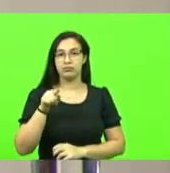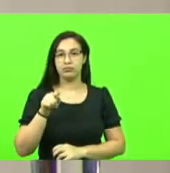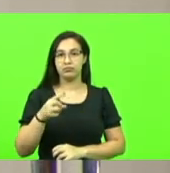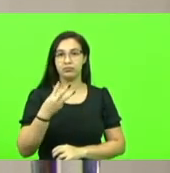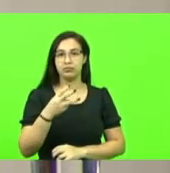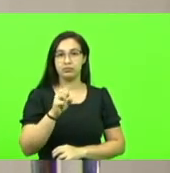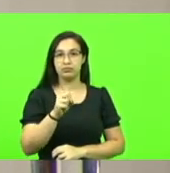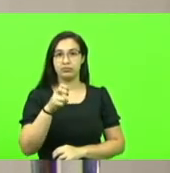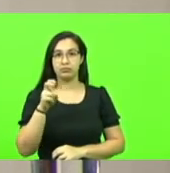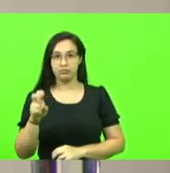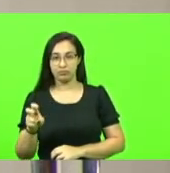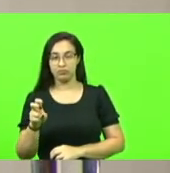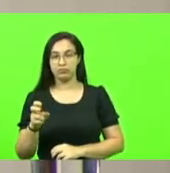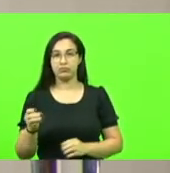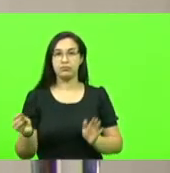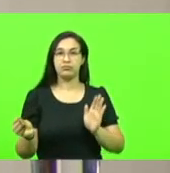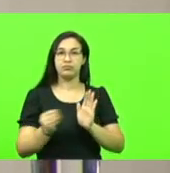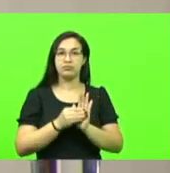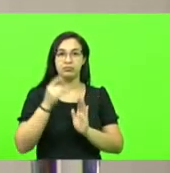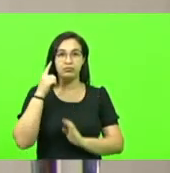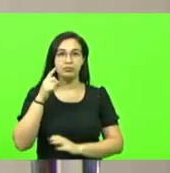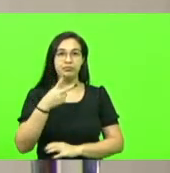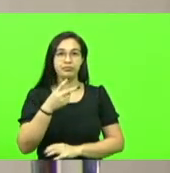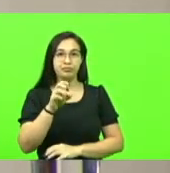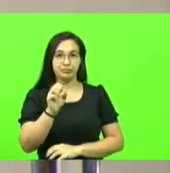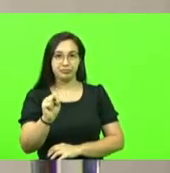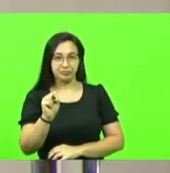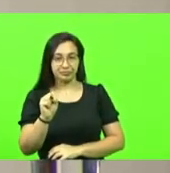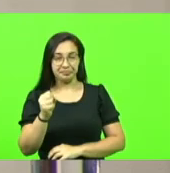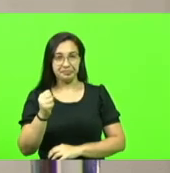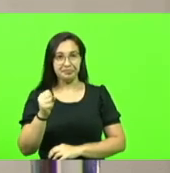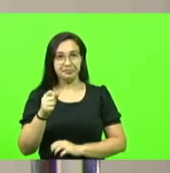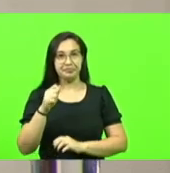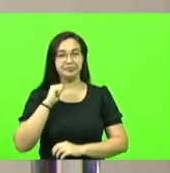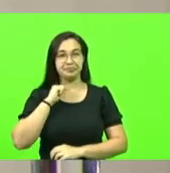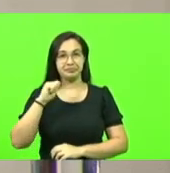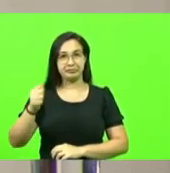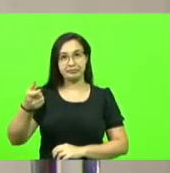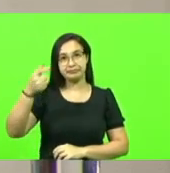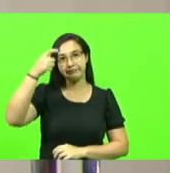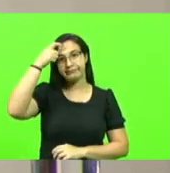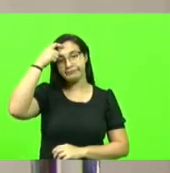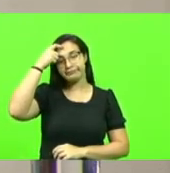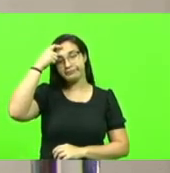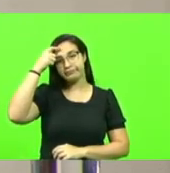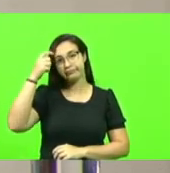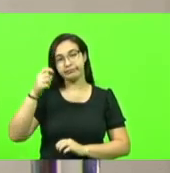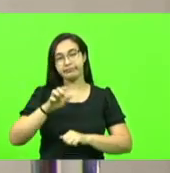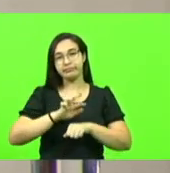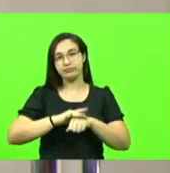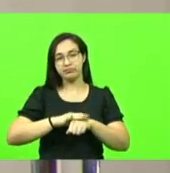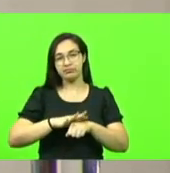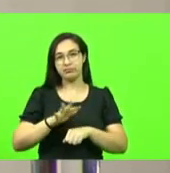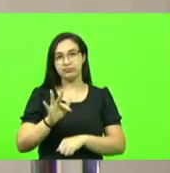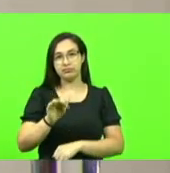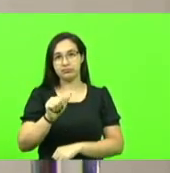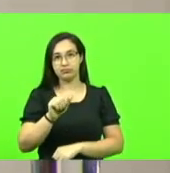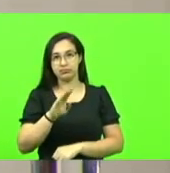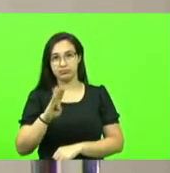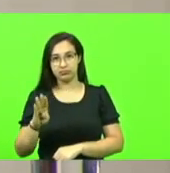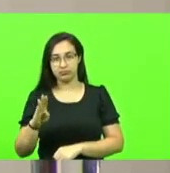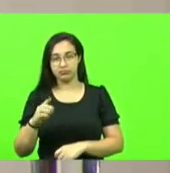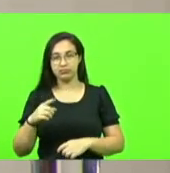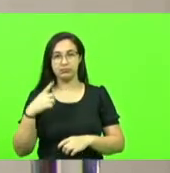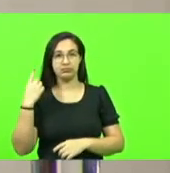17.335/2017 para incluir o dia 28 de abril como dia da conscientização sobre a doença de Fabry e adota outras providências. Deputados que